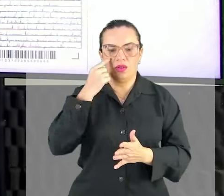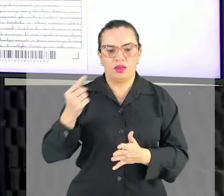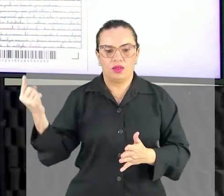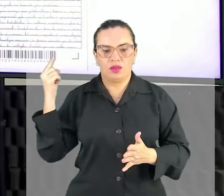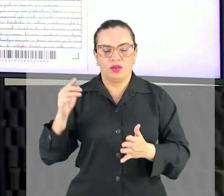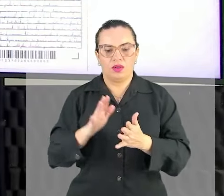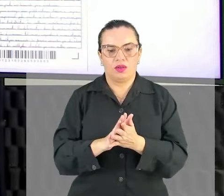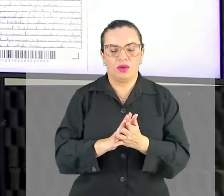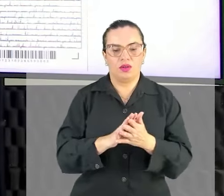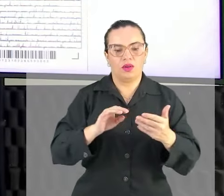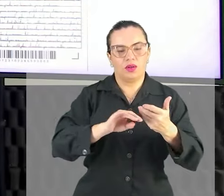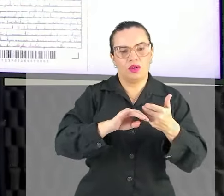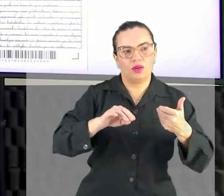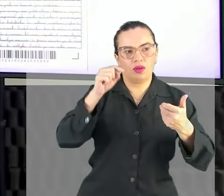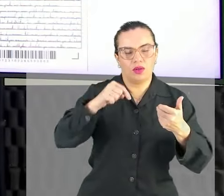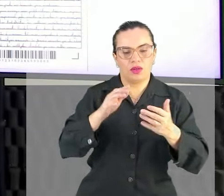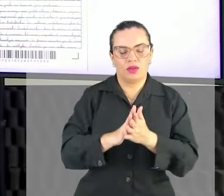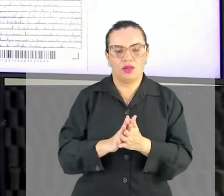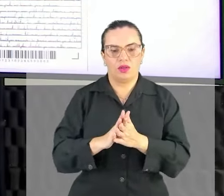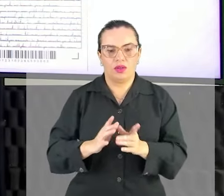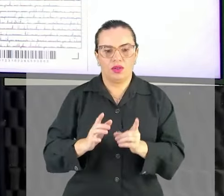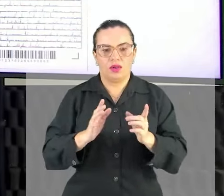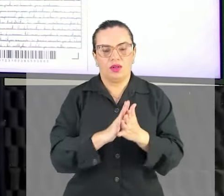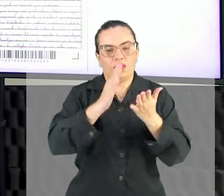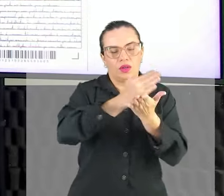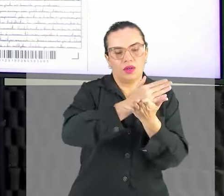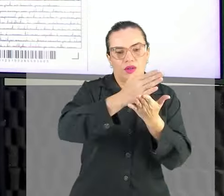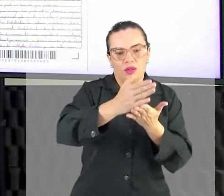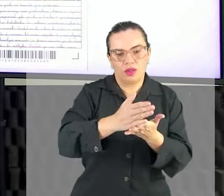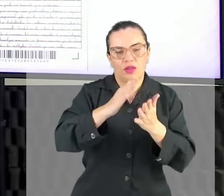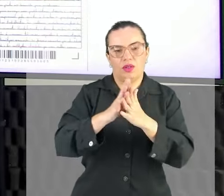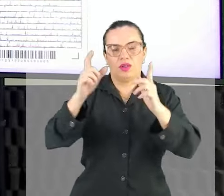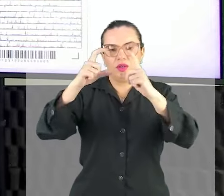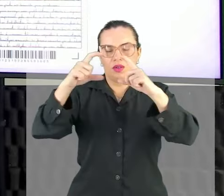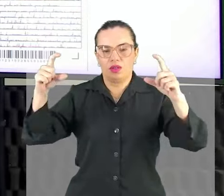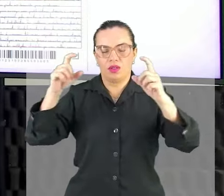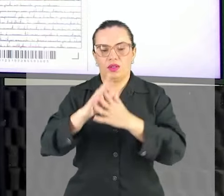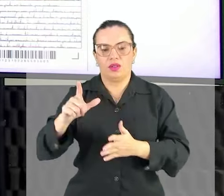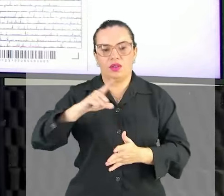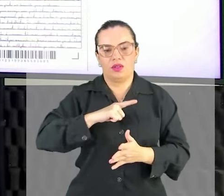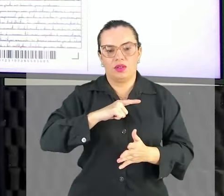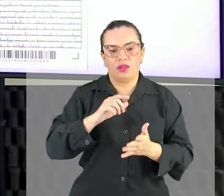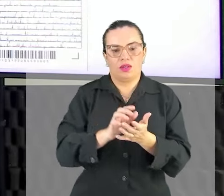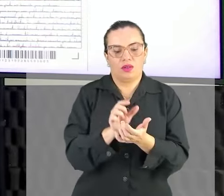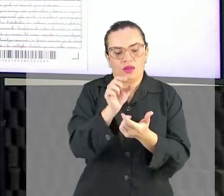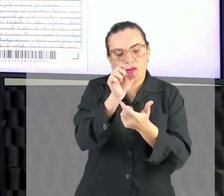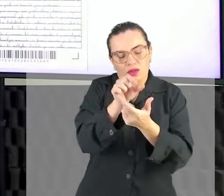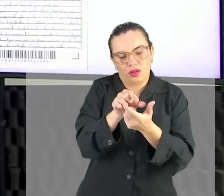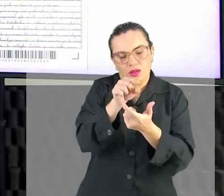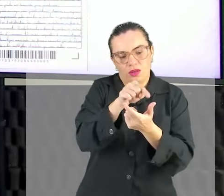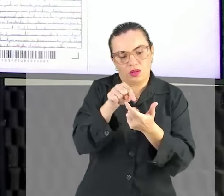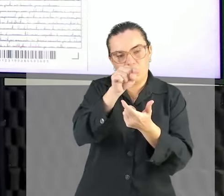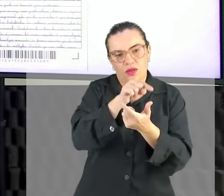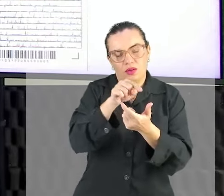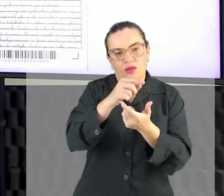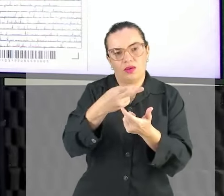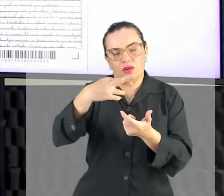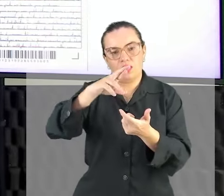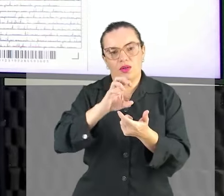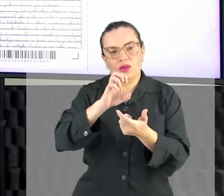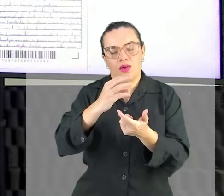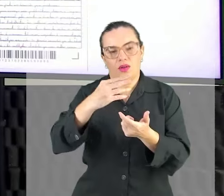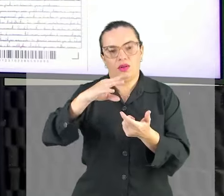dos parágrafos. Você pode perceber que o início de cada parágrafo existe um espaçamento. A gente chama isso de